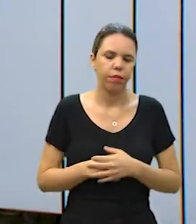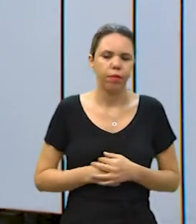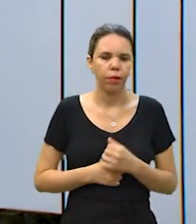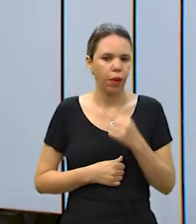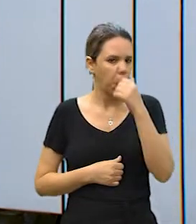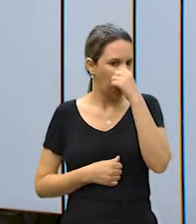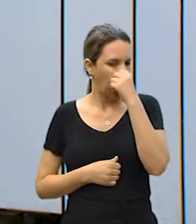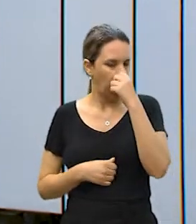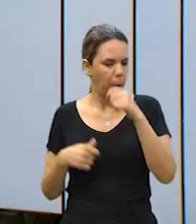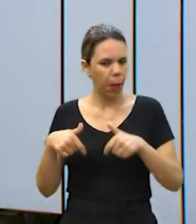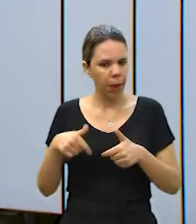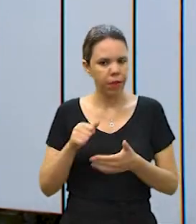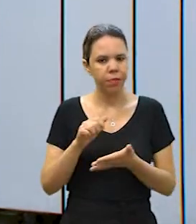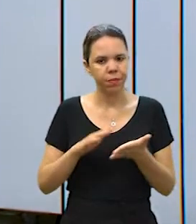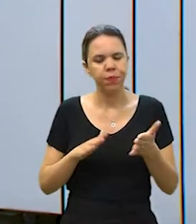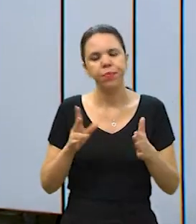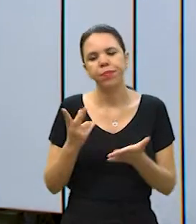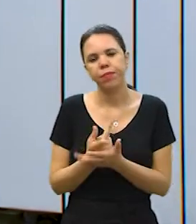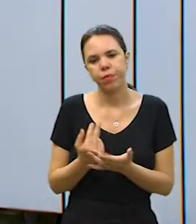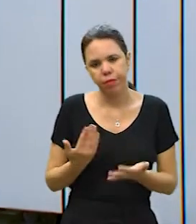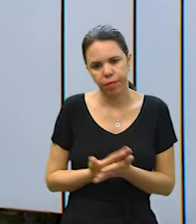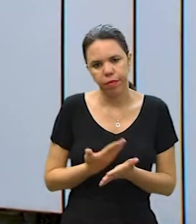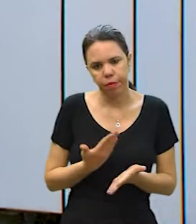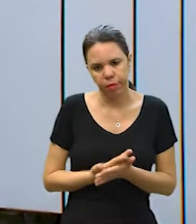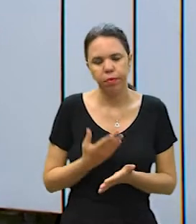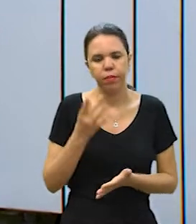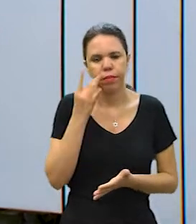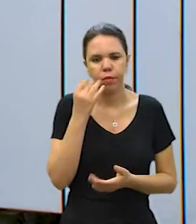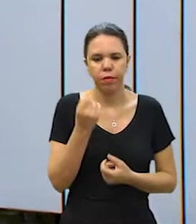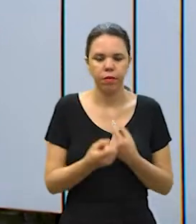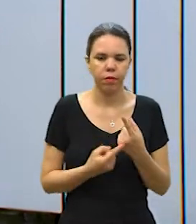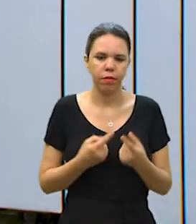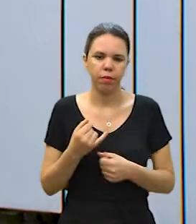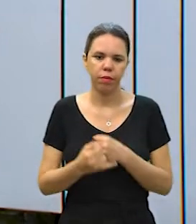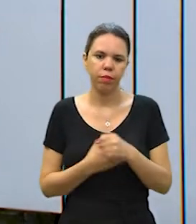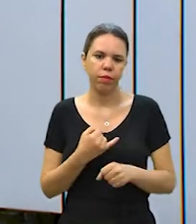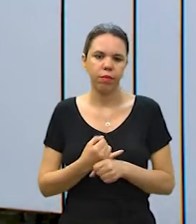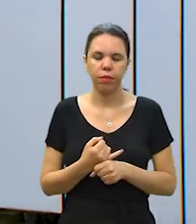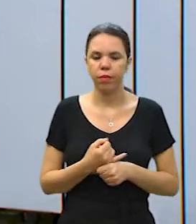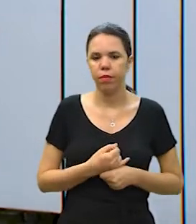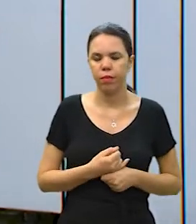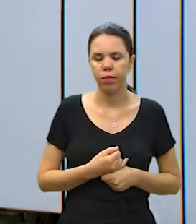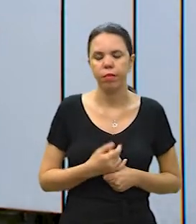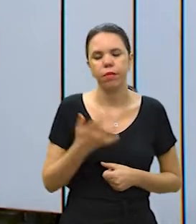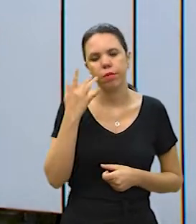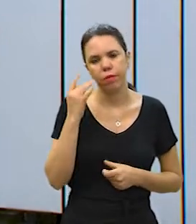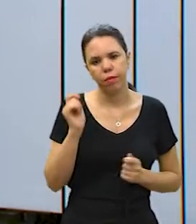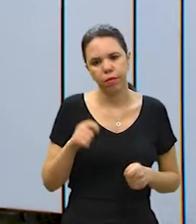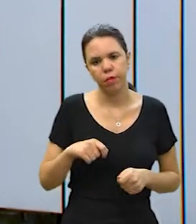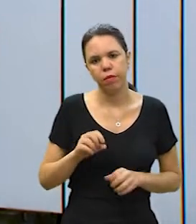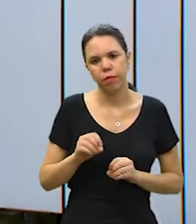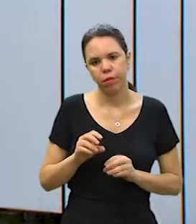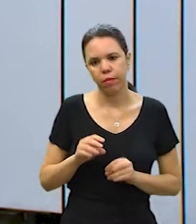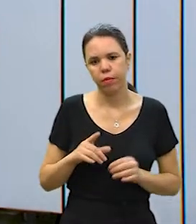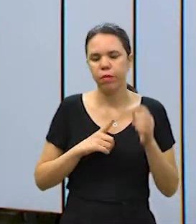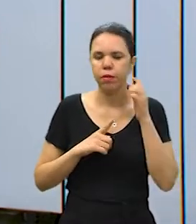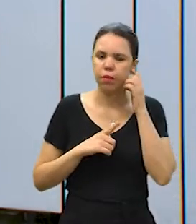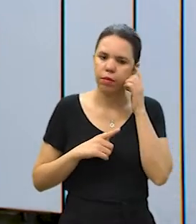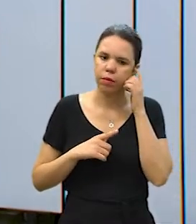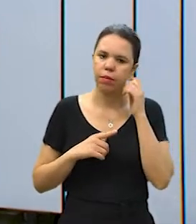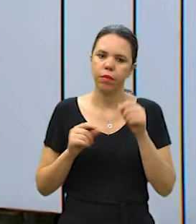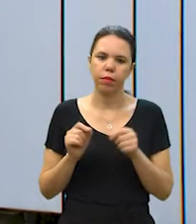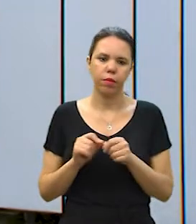em trabalho em rede, mesmo em aulas, algumas aulas, né, online, eu acho que a educação tem